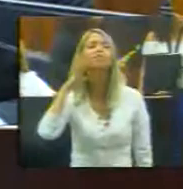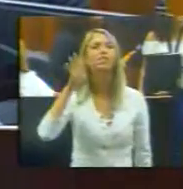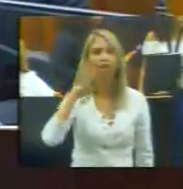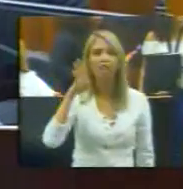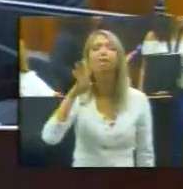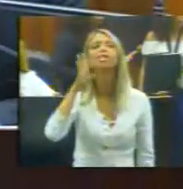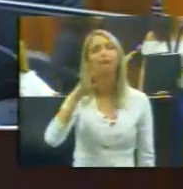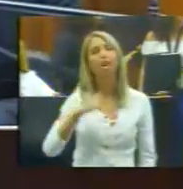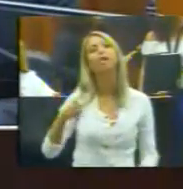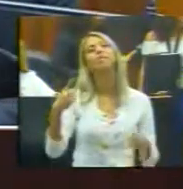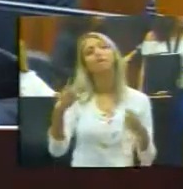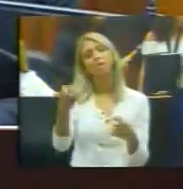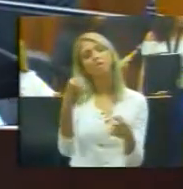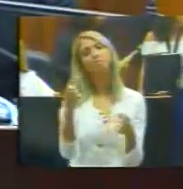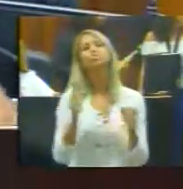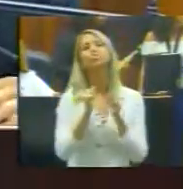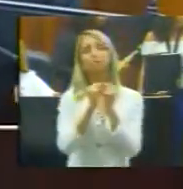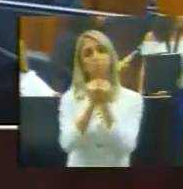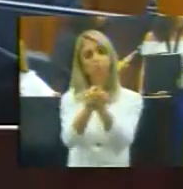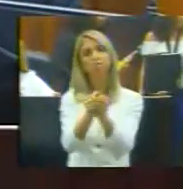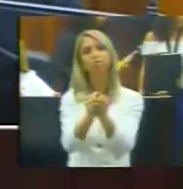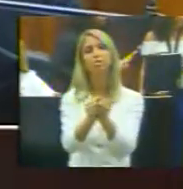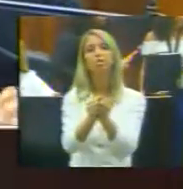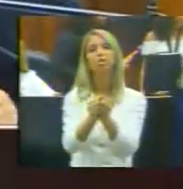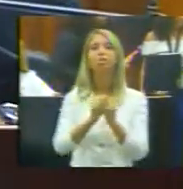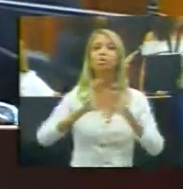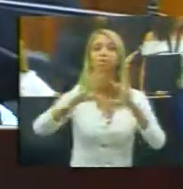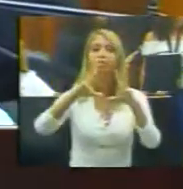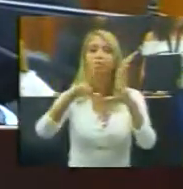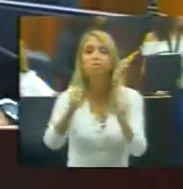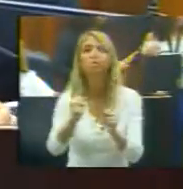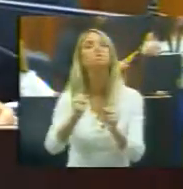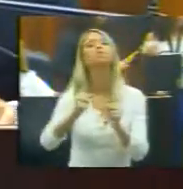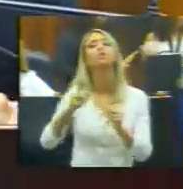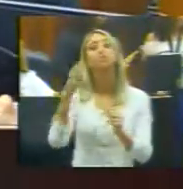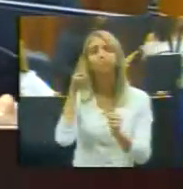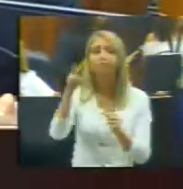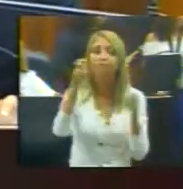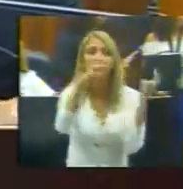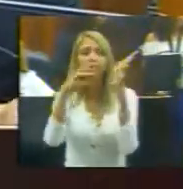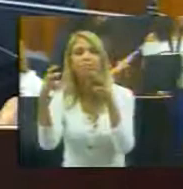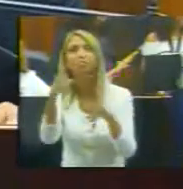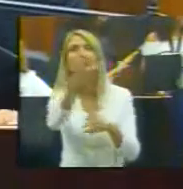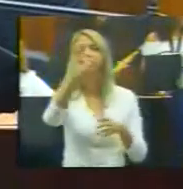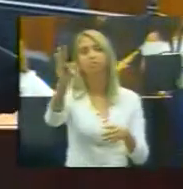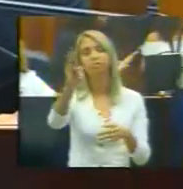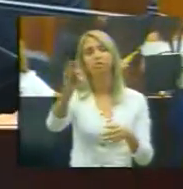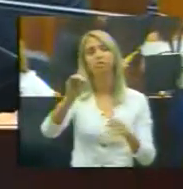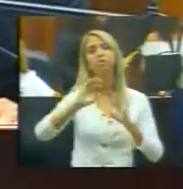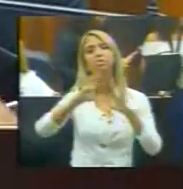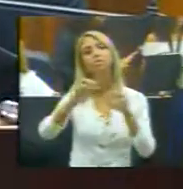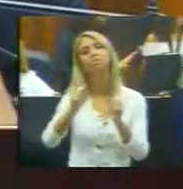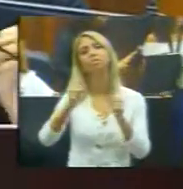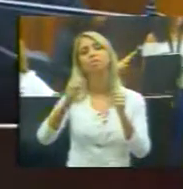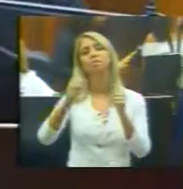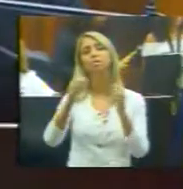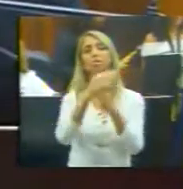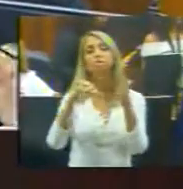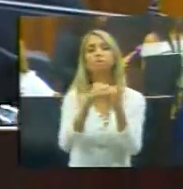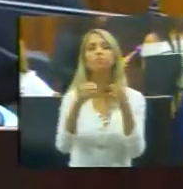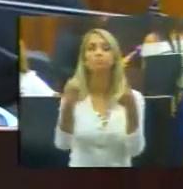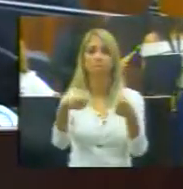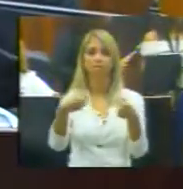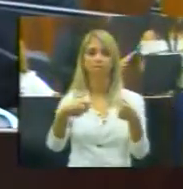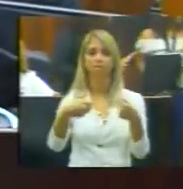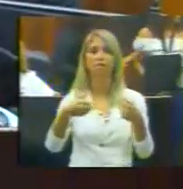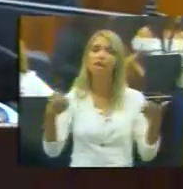pude participar junto com vocês. Vocês puderam rodar Cabo Frio, puderam conhecer um pouquinho mais dos vereadores. E a gente lança o